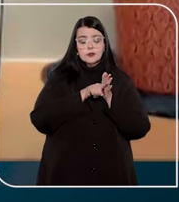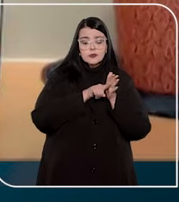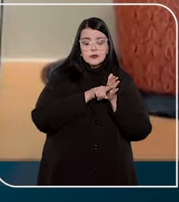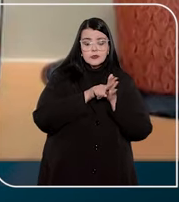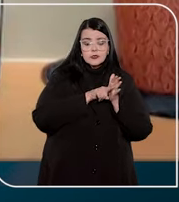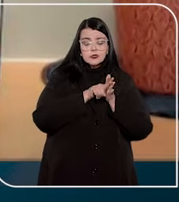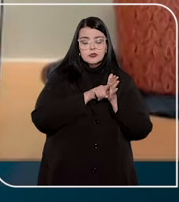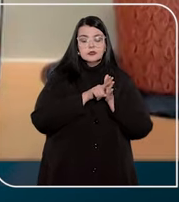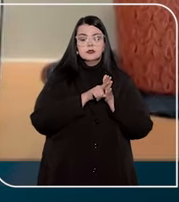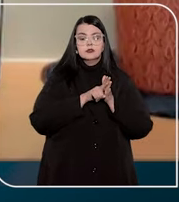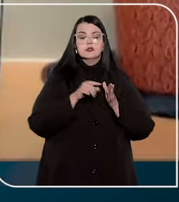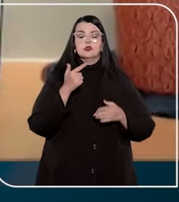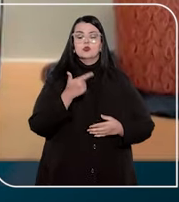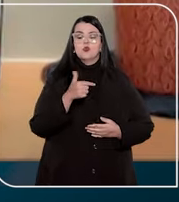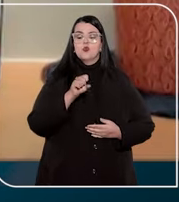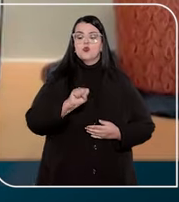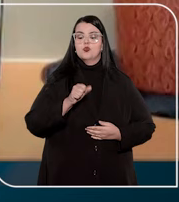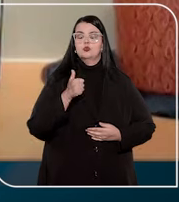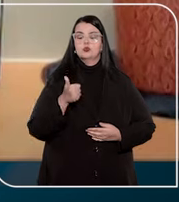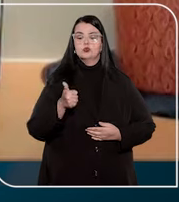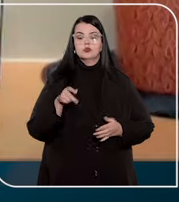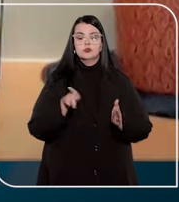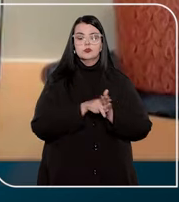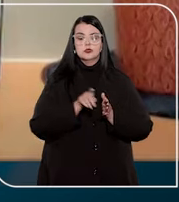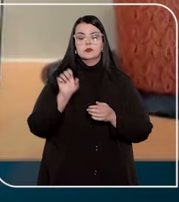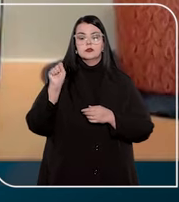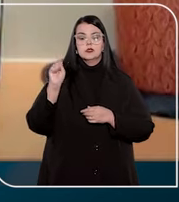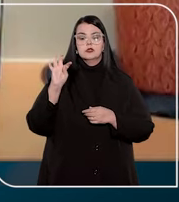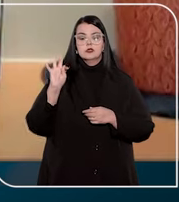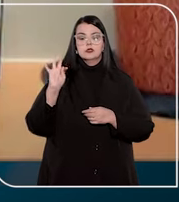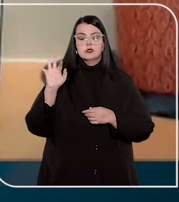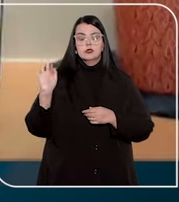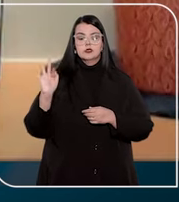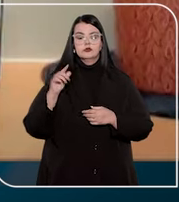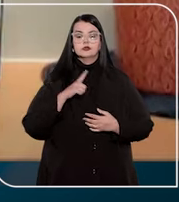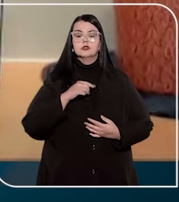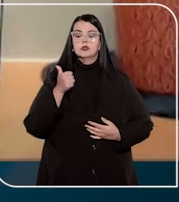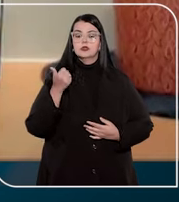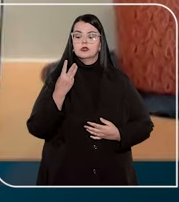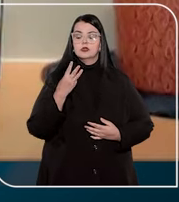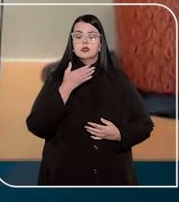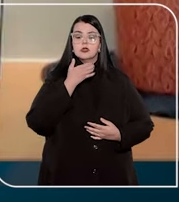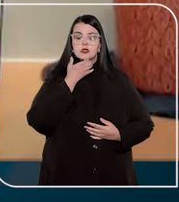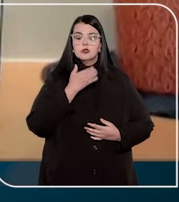da súmula 281 do Supremo. Ela é de